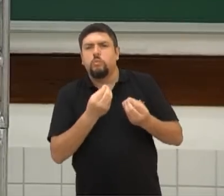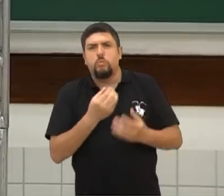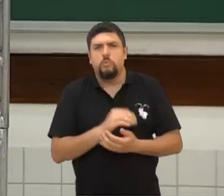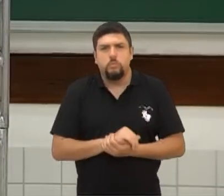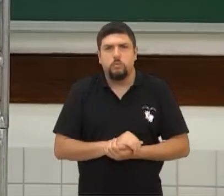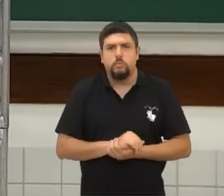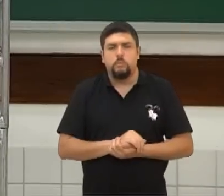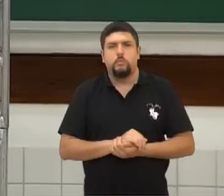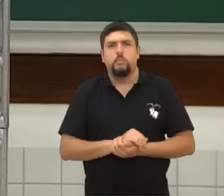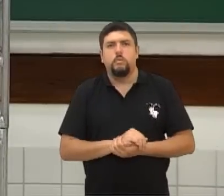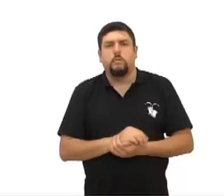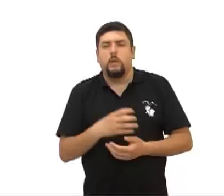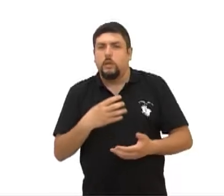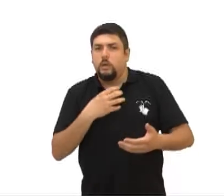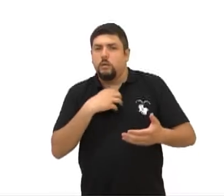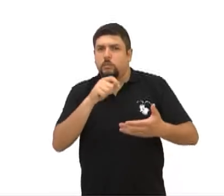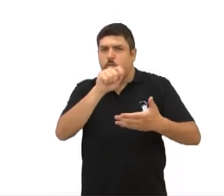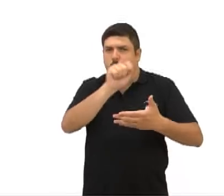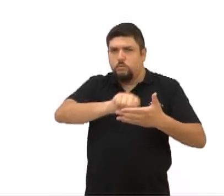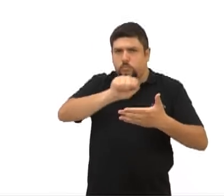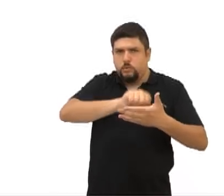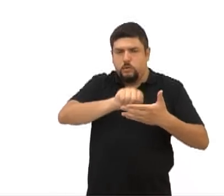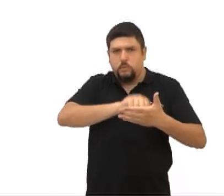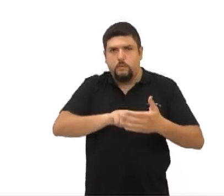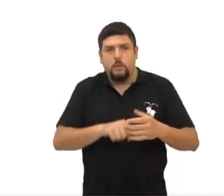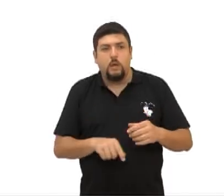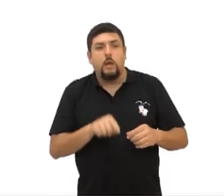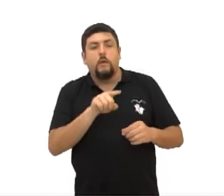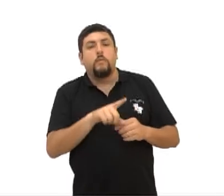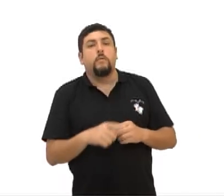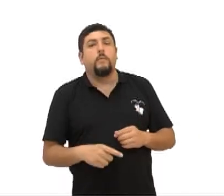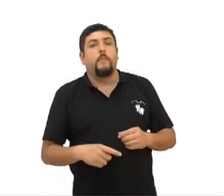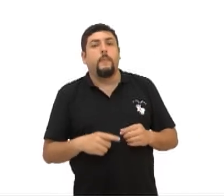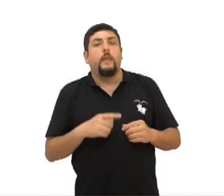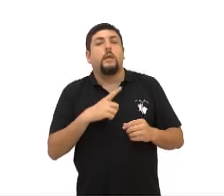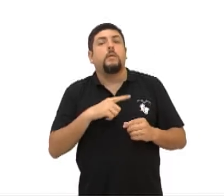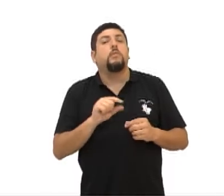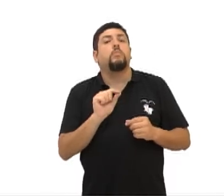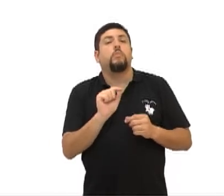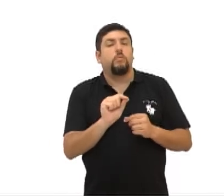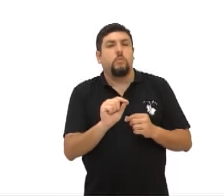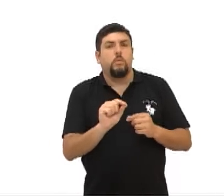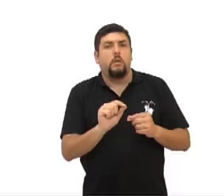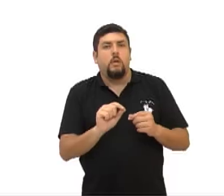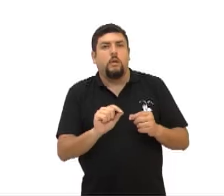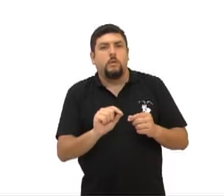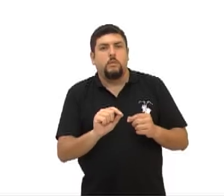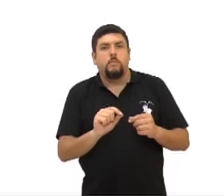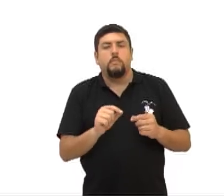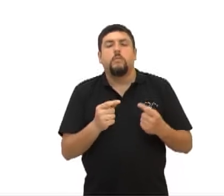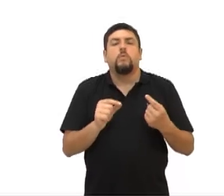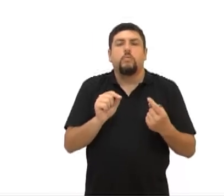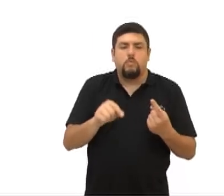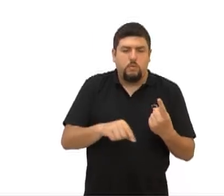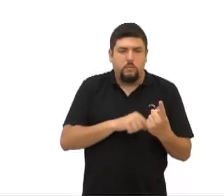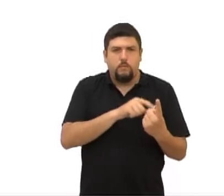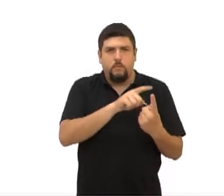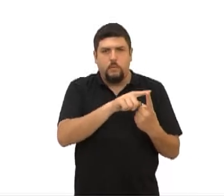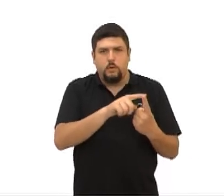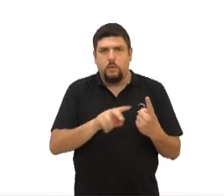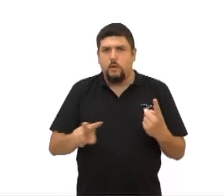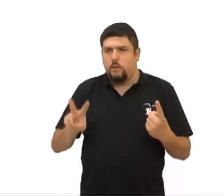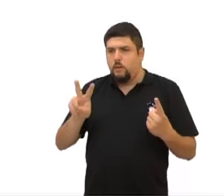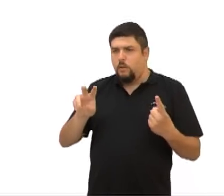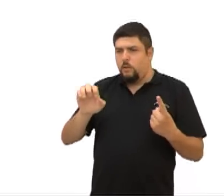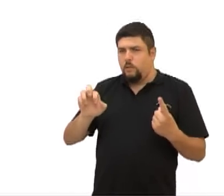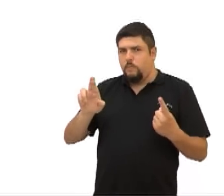infográfico? Então, veja aqui comigo. Ela apresenta uma combinação entre quais elementos? Os elementos